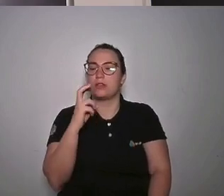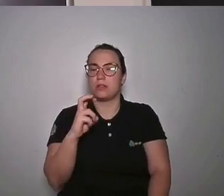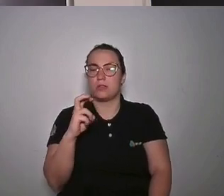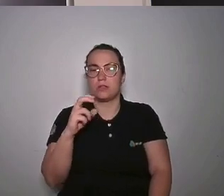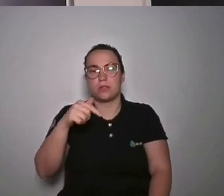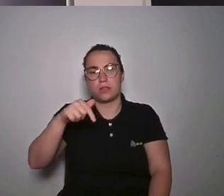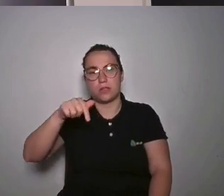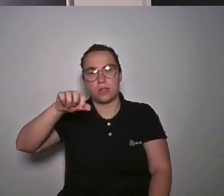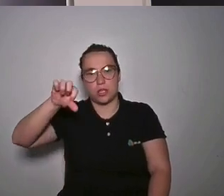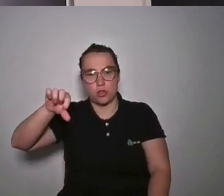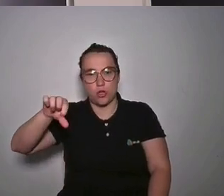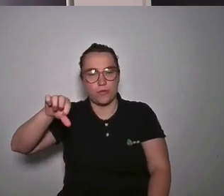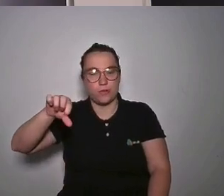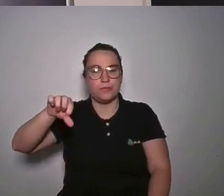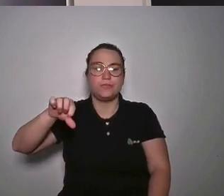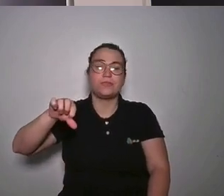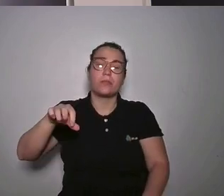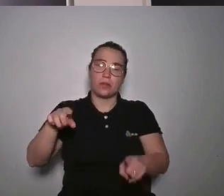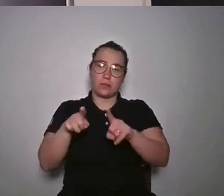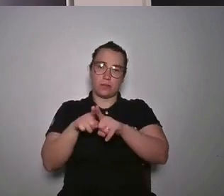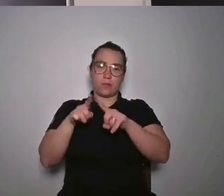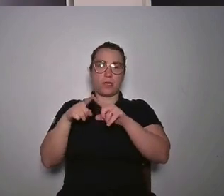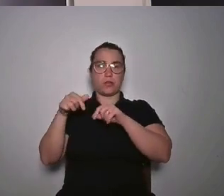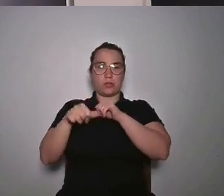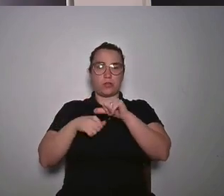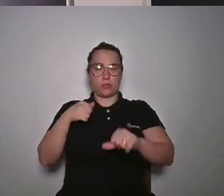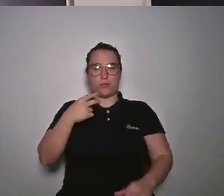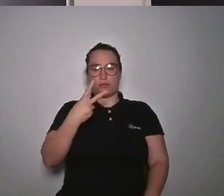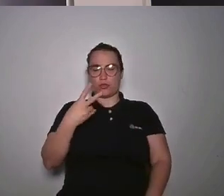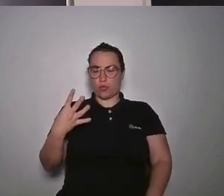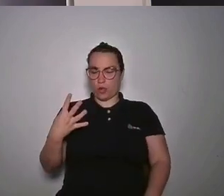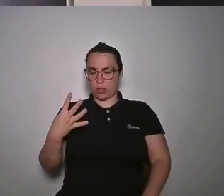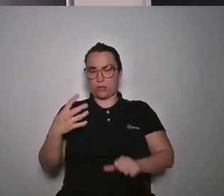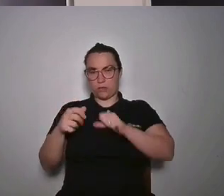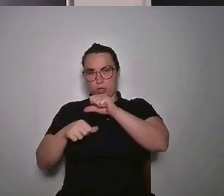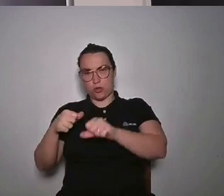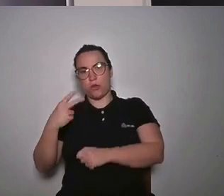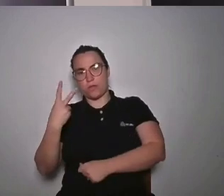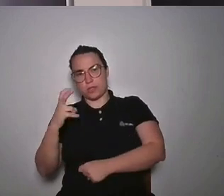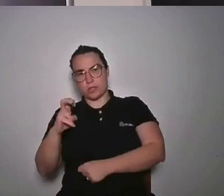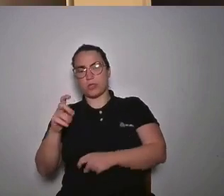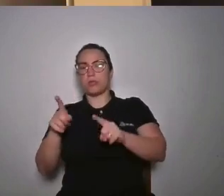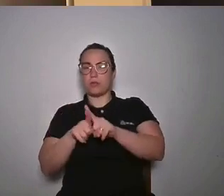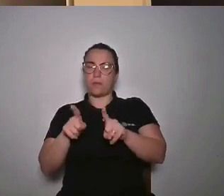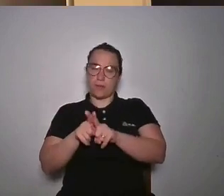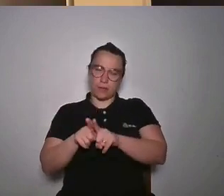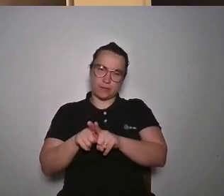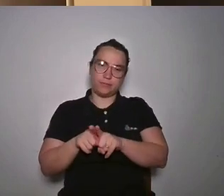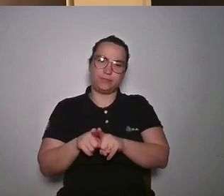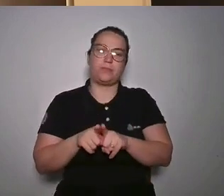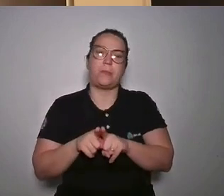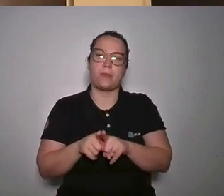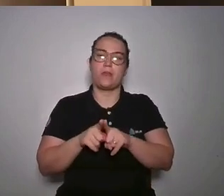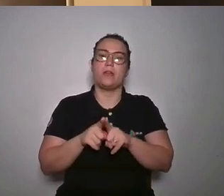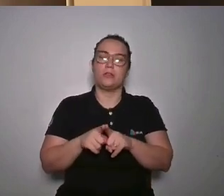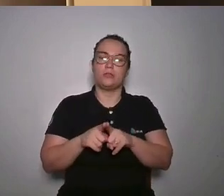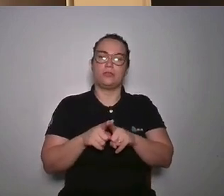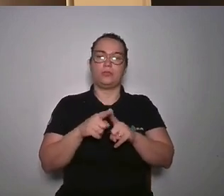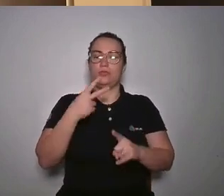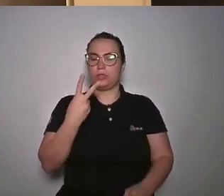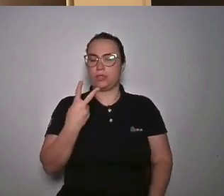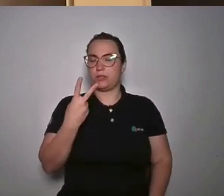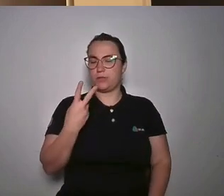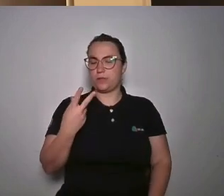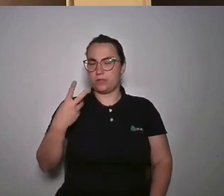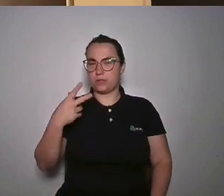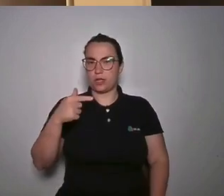335,79. Ao mesmo tempo que você altera 24, você altera 25. De 227 milhões,